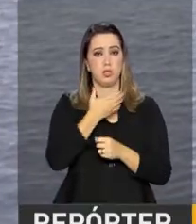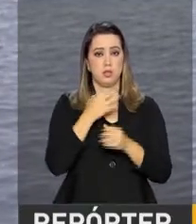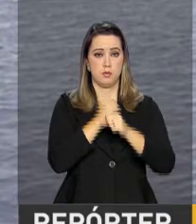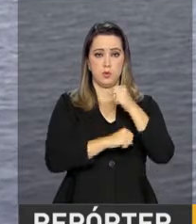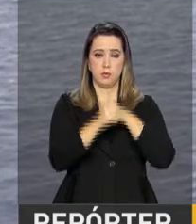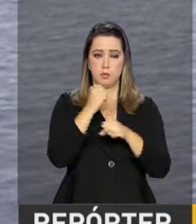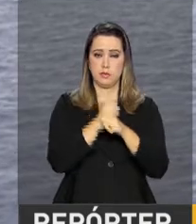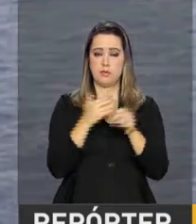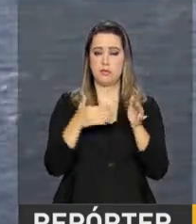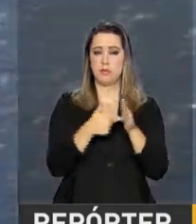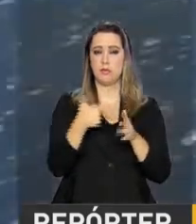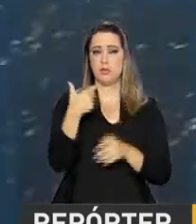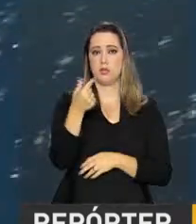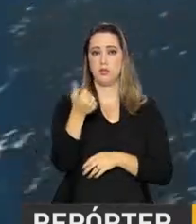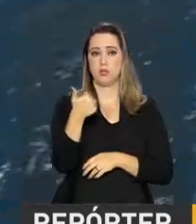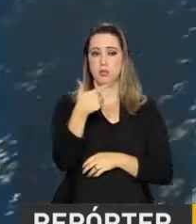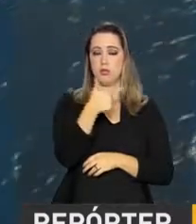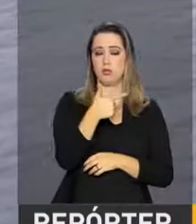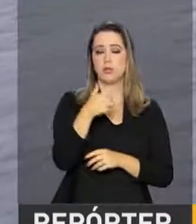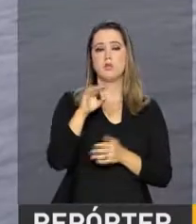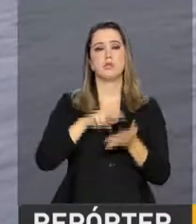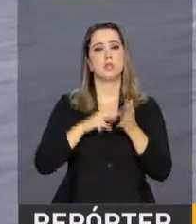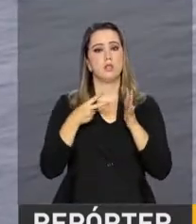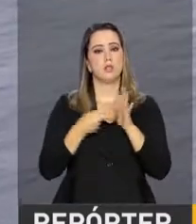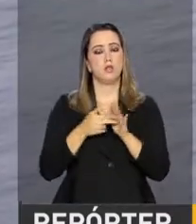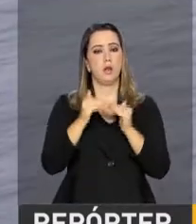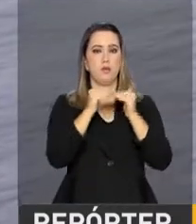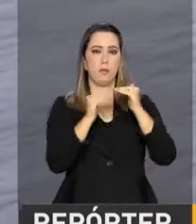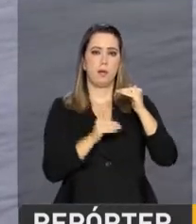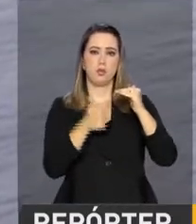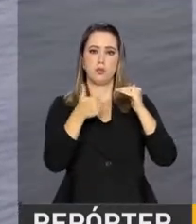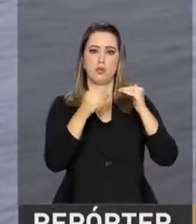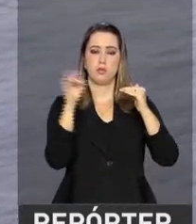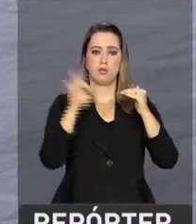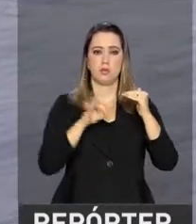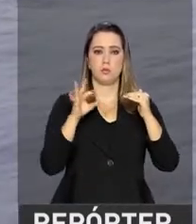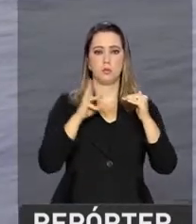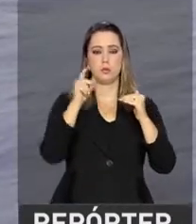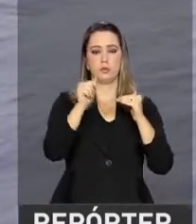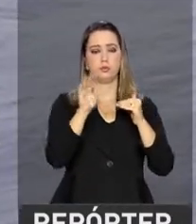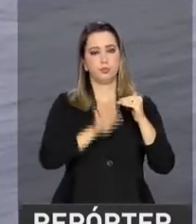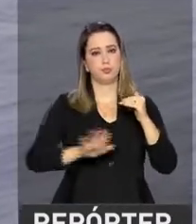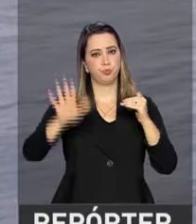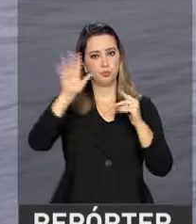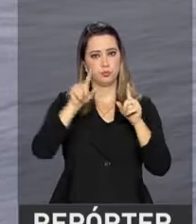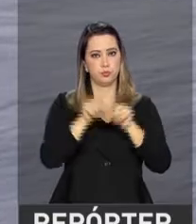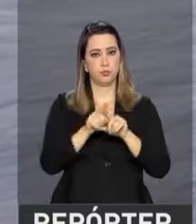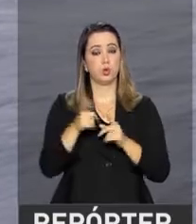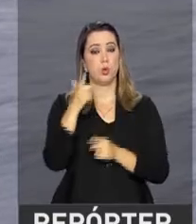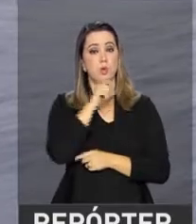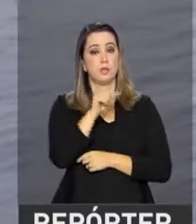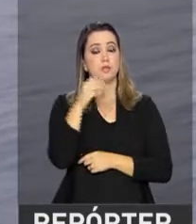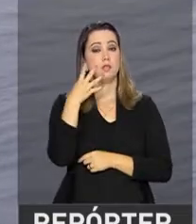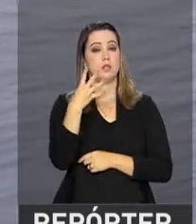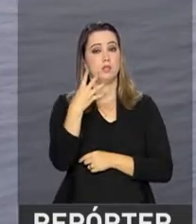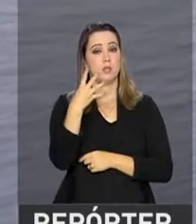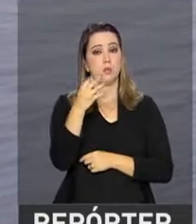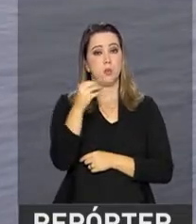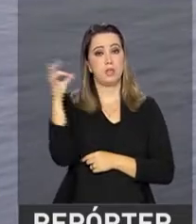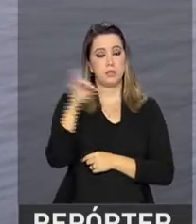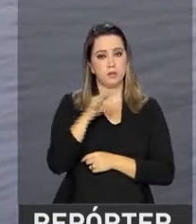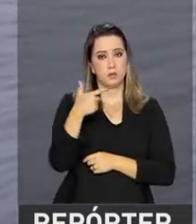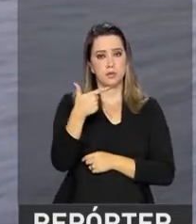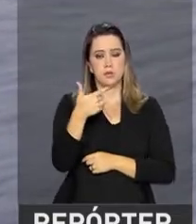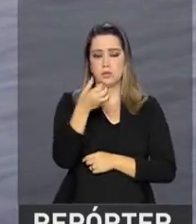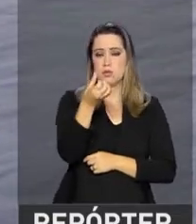pré-sal ainda representava menos de 10% da produção total nacional. Em 2016, alcançou os 40%